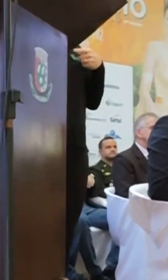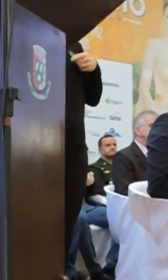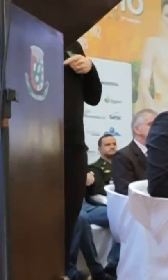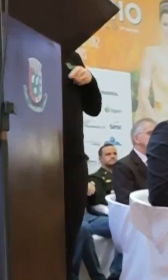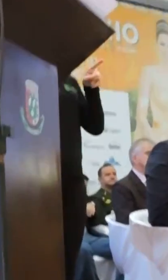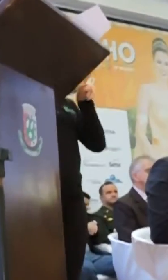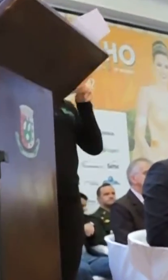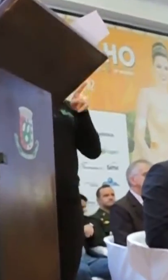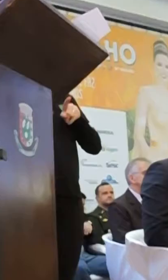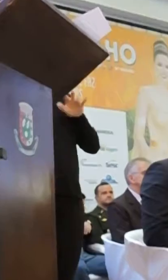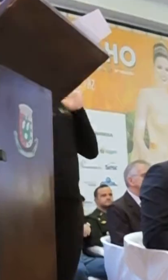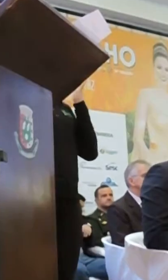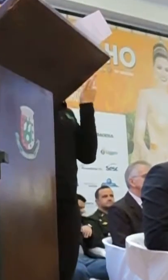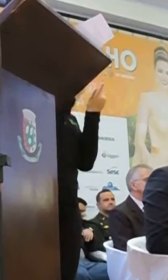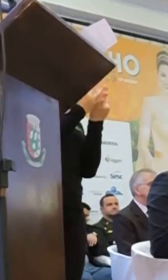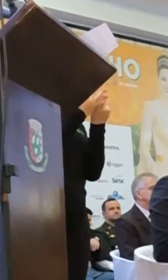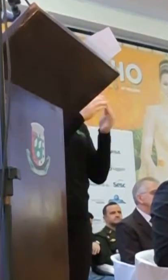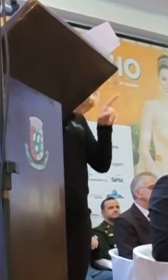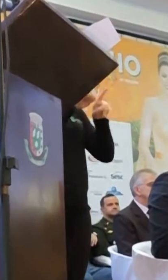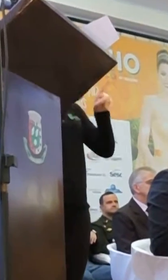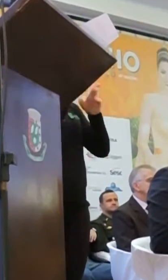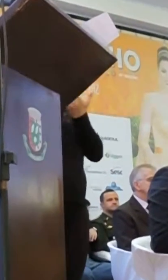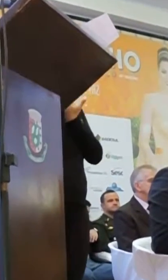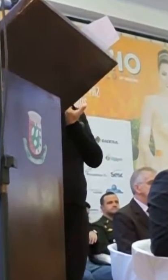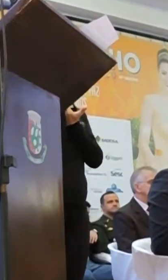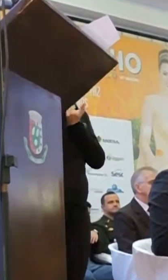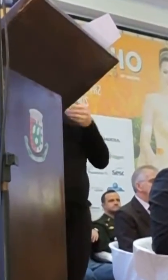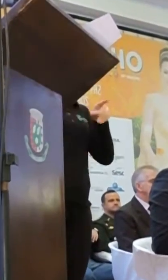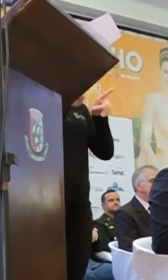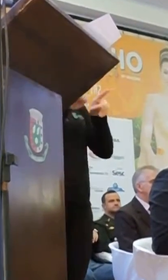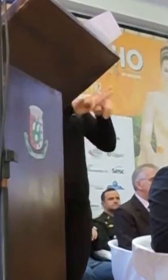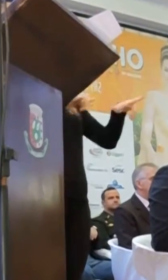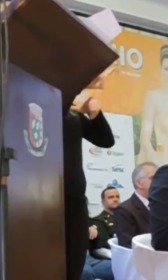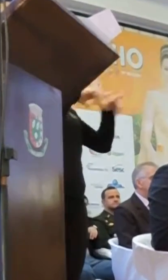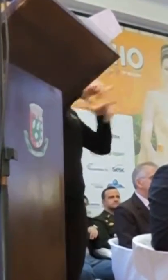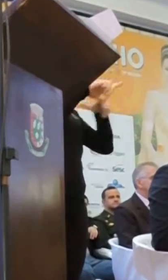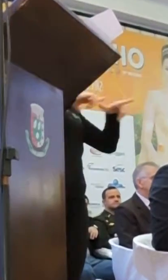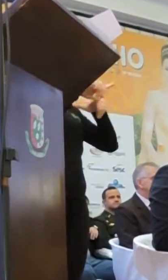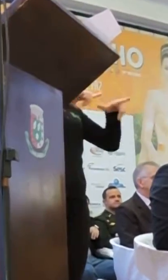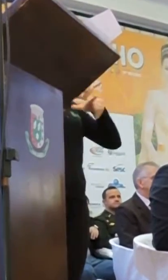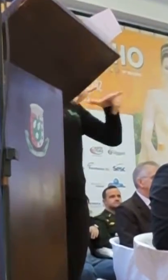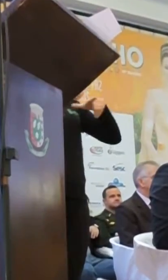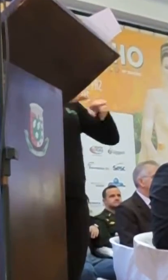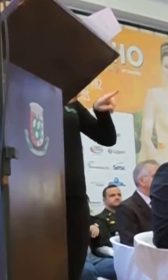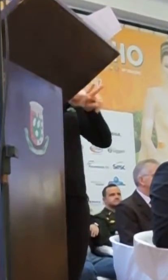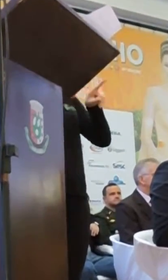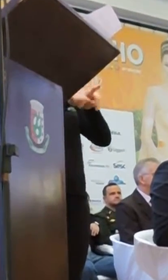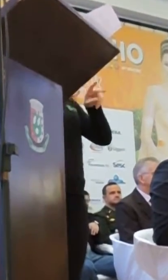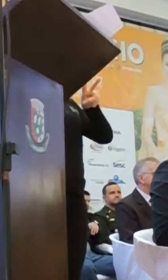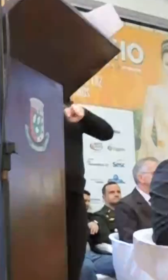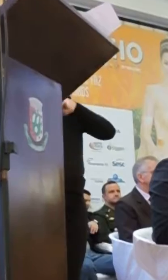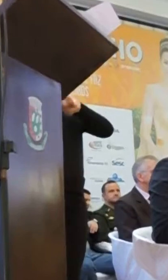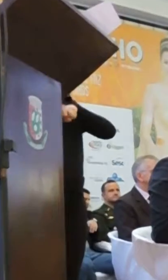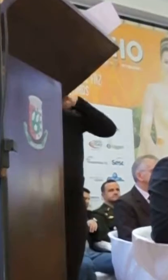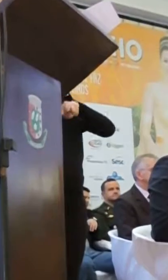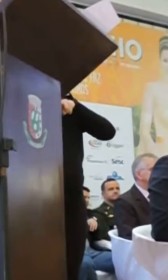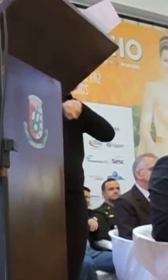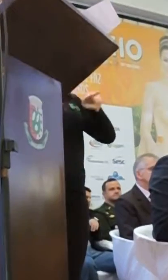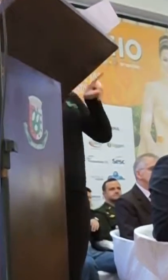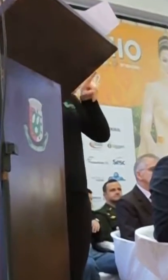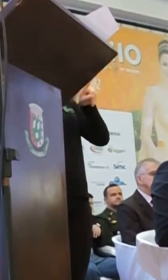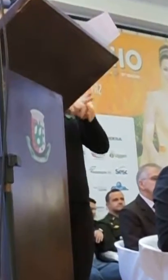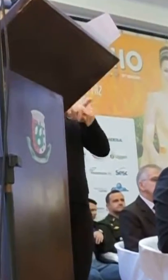falo da mãe de família, dos jovens, dos trabalhadores, dos agricultores,